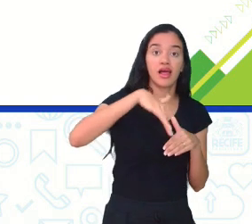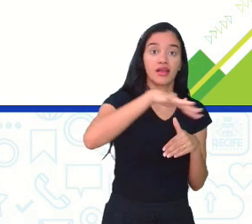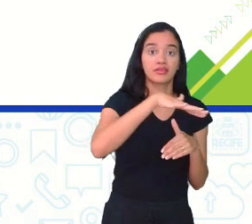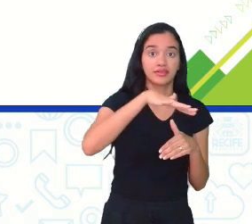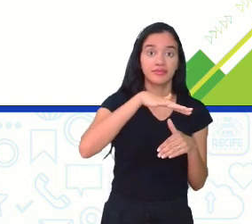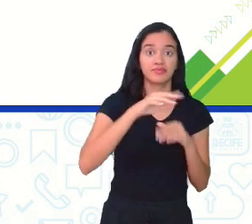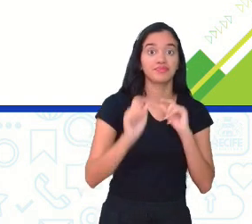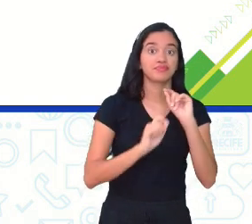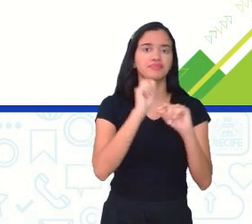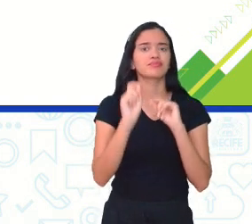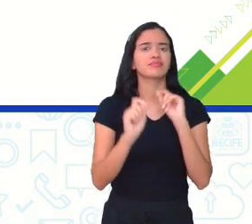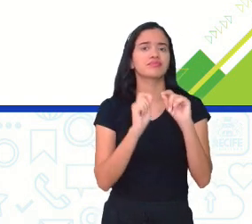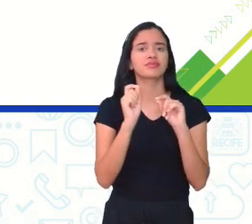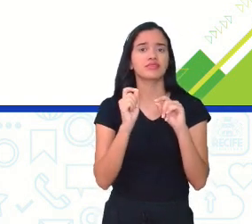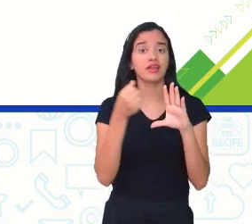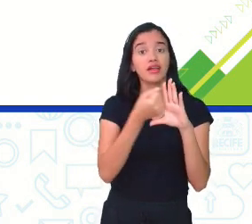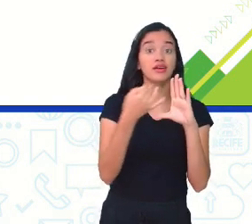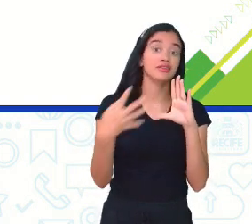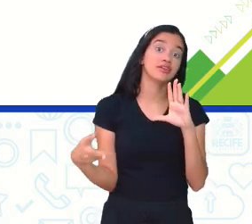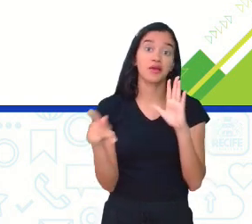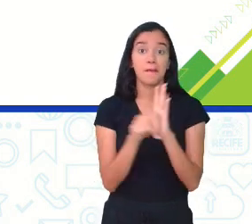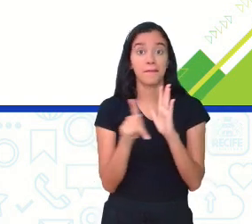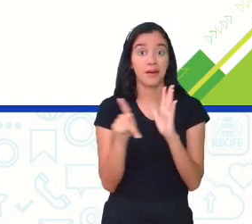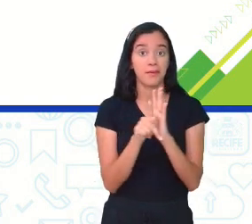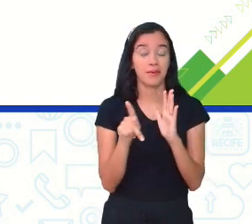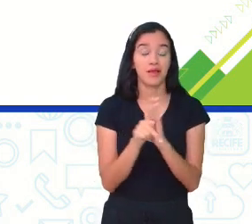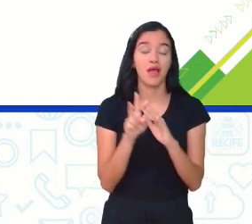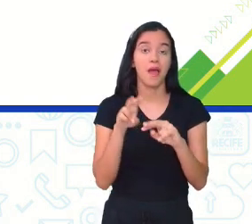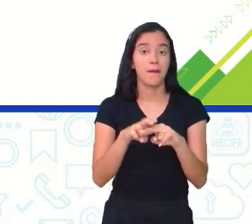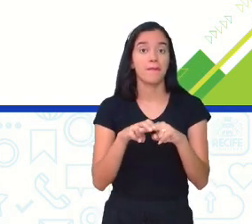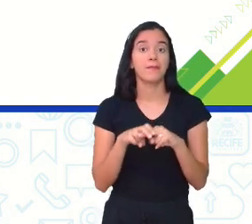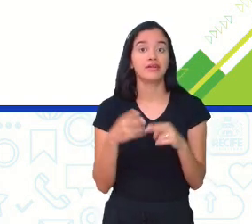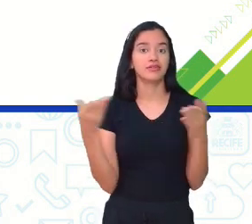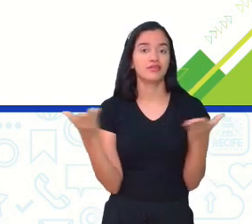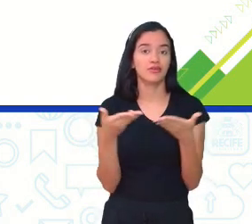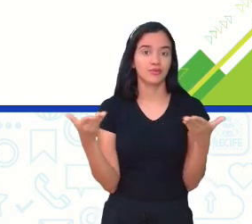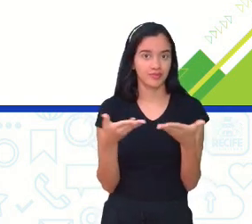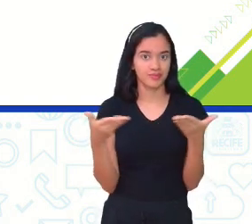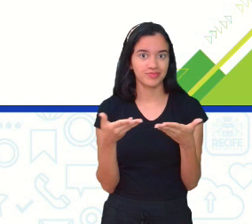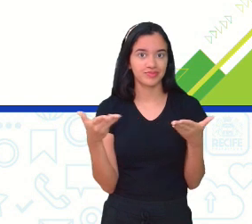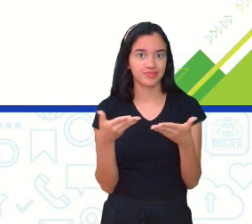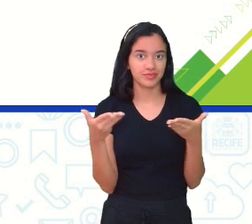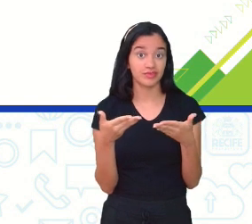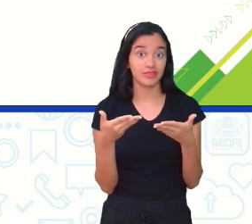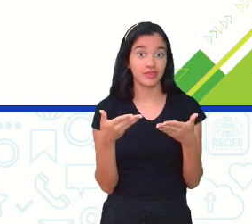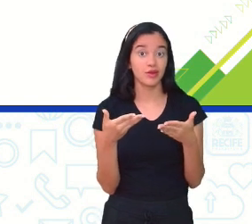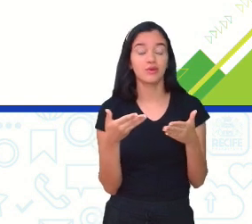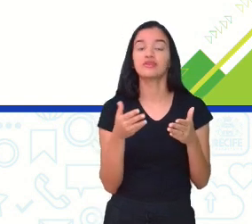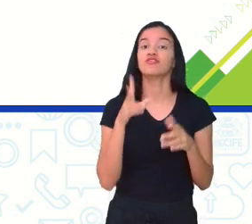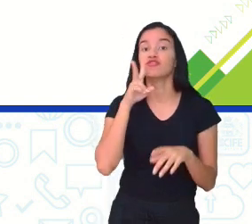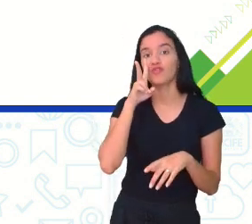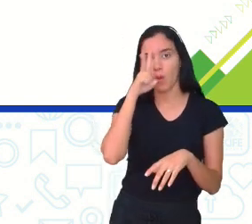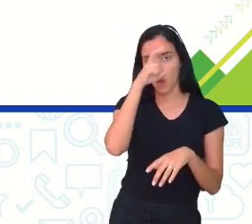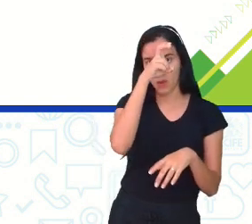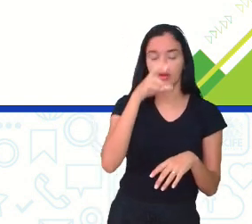do que é essa característica em si. Então, por isso que a gente vai trabalhar somente ela hoje. E aí, já começo dizendo